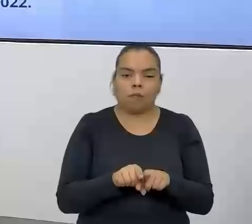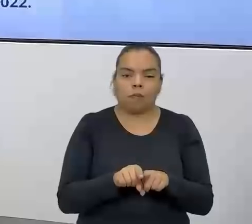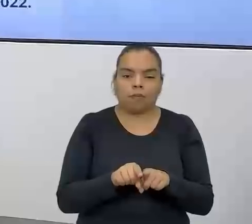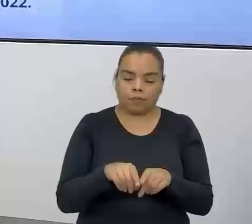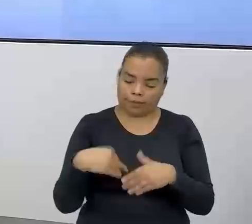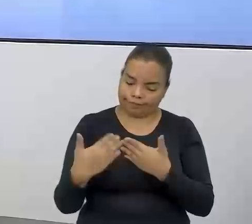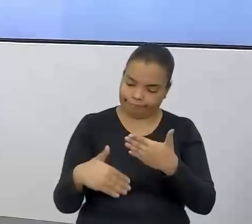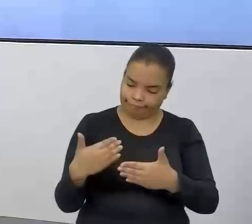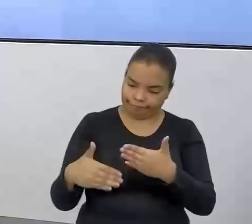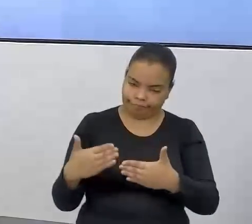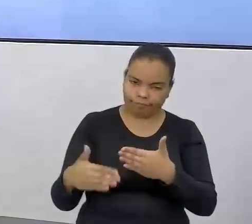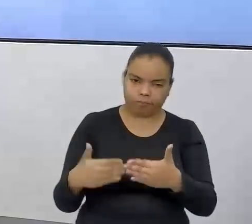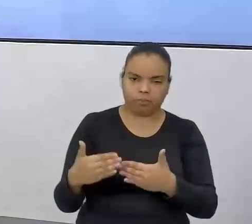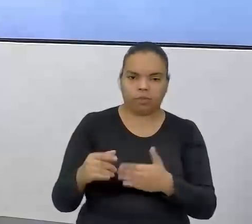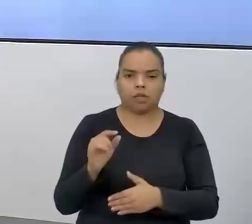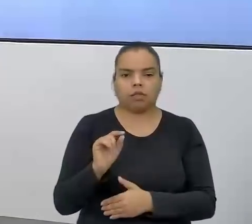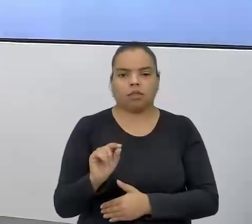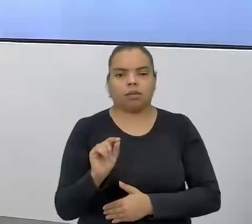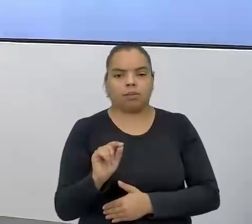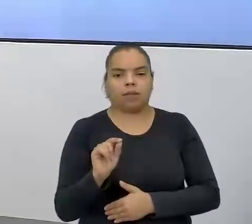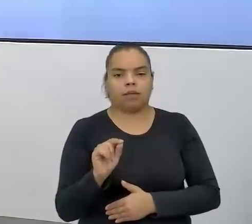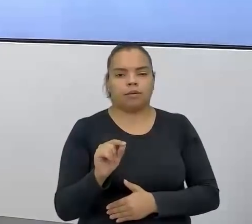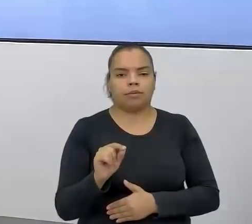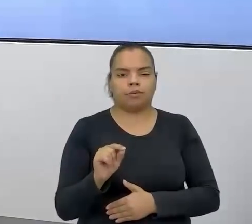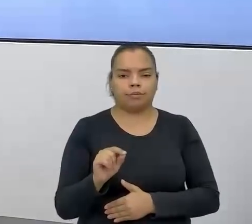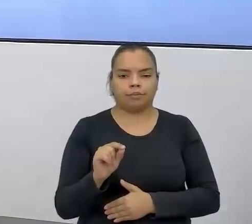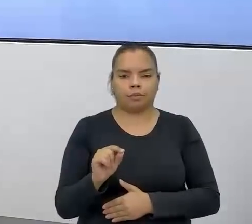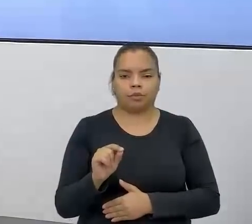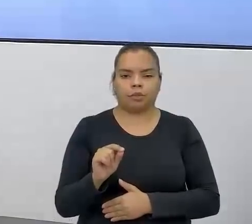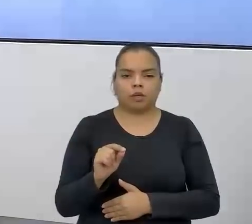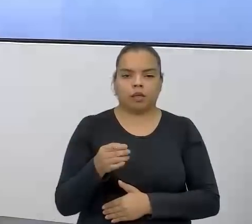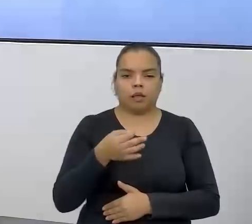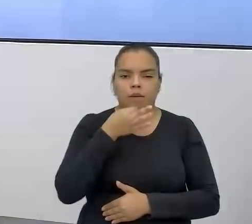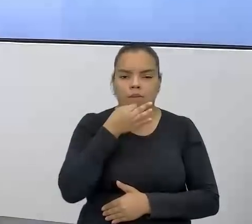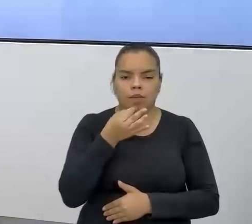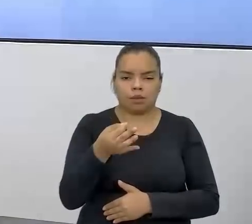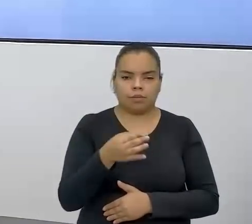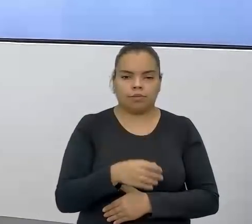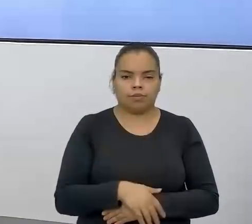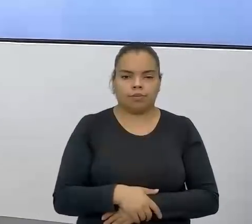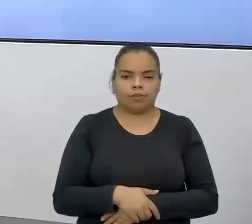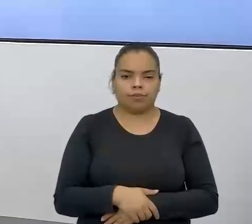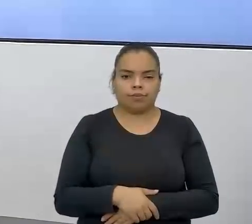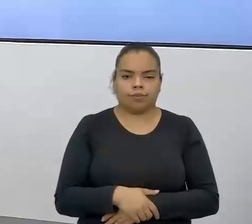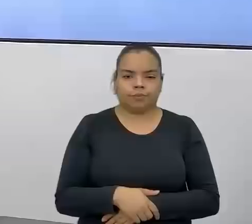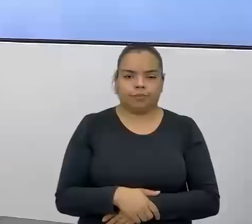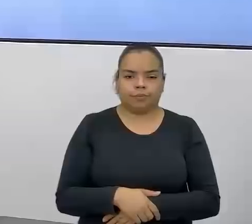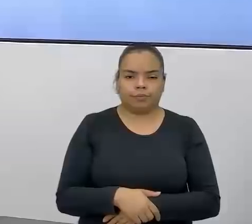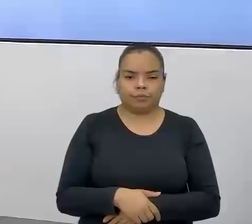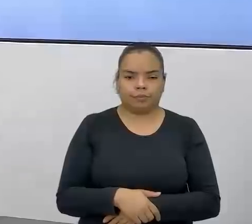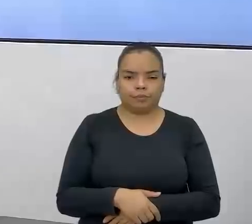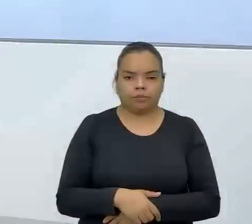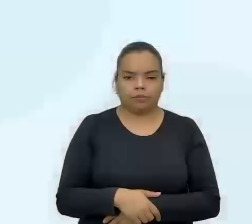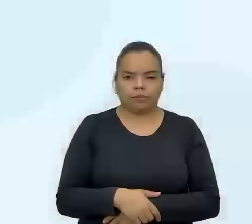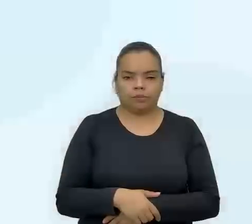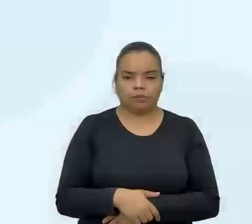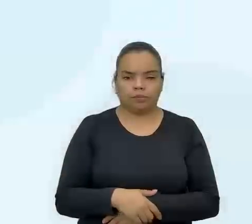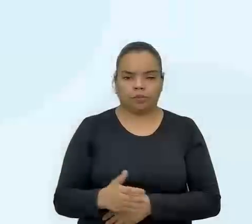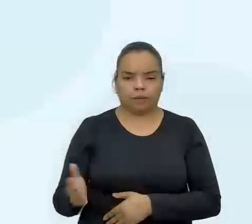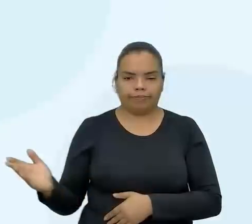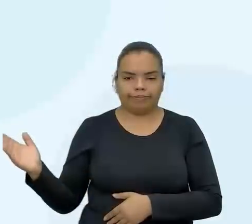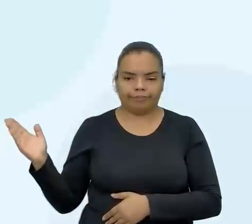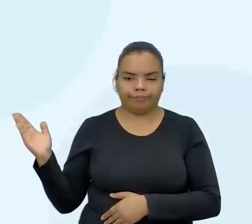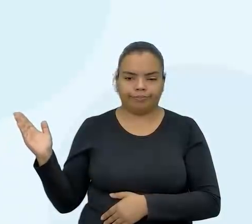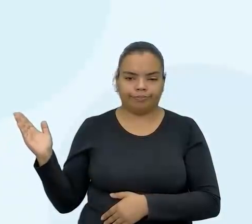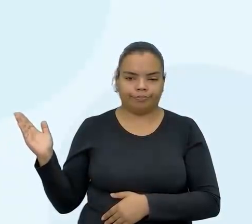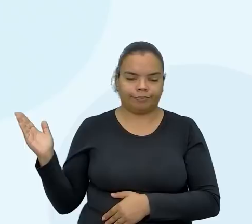o desdobramento, a gente já até antecipou a orientação. Coloca o slide pra gente, ó. E aí a gente vai ler aqui os caminhos que a